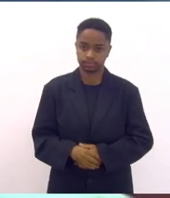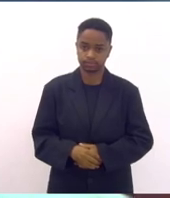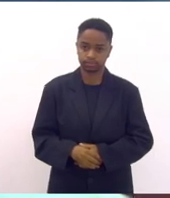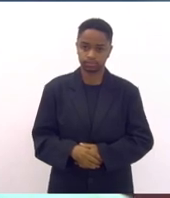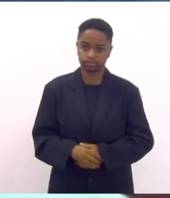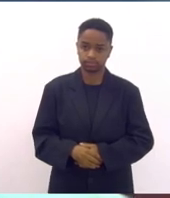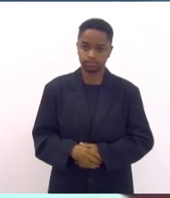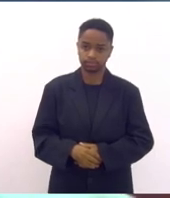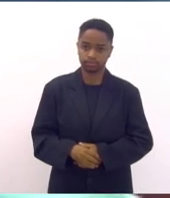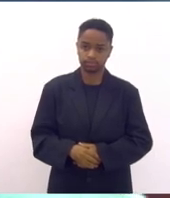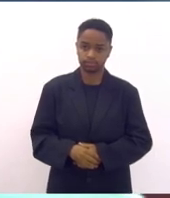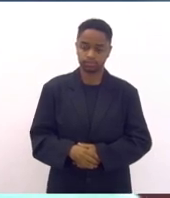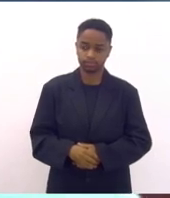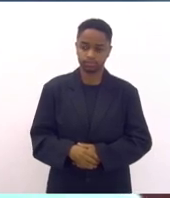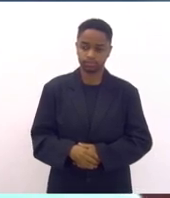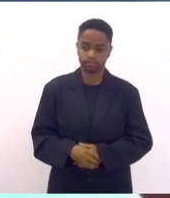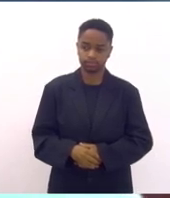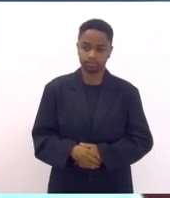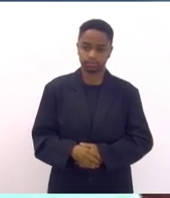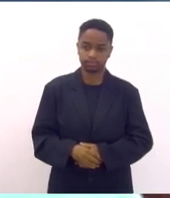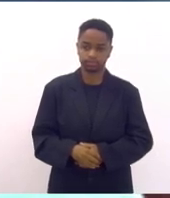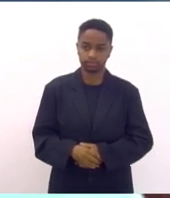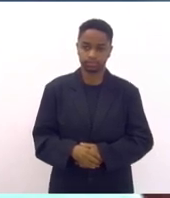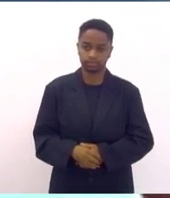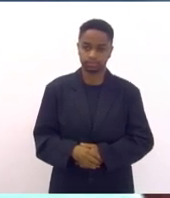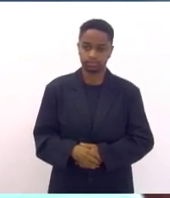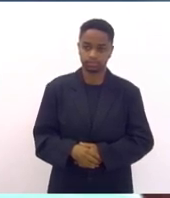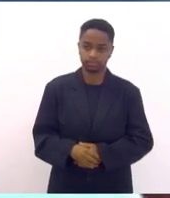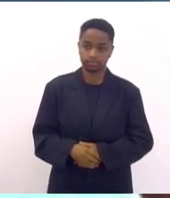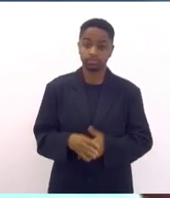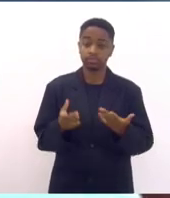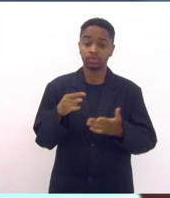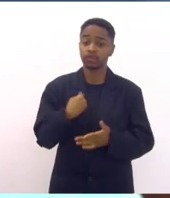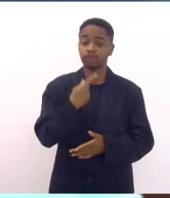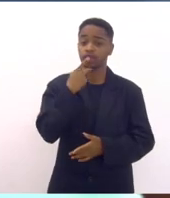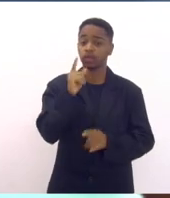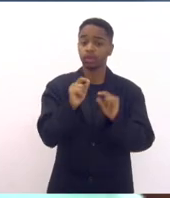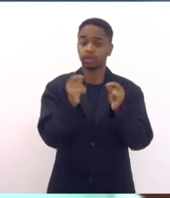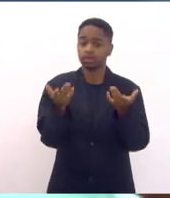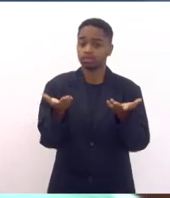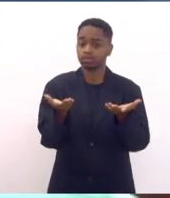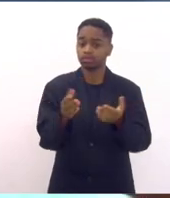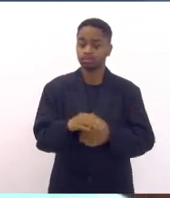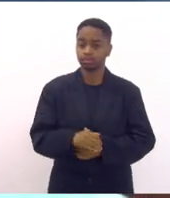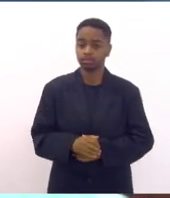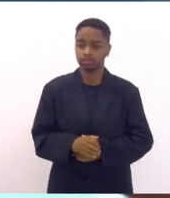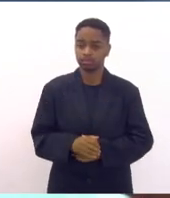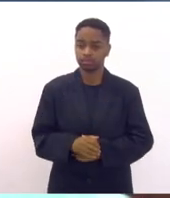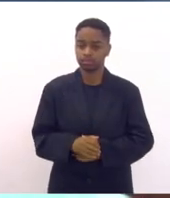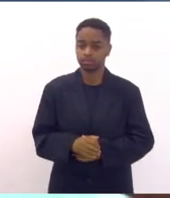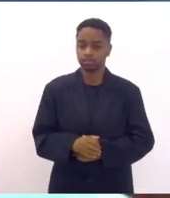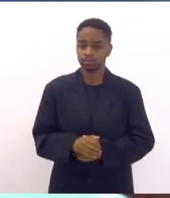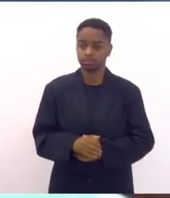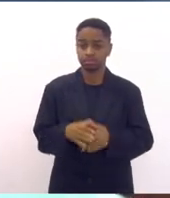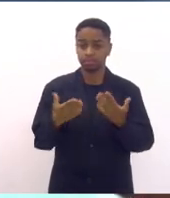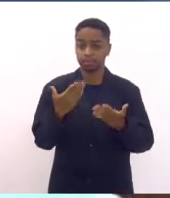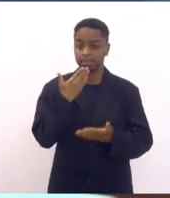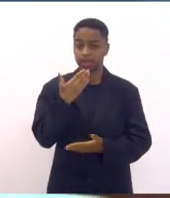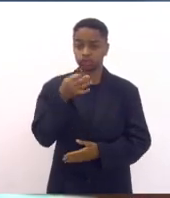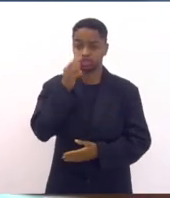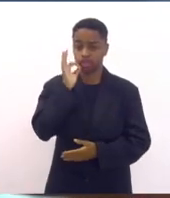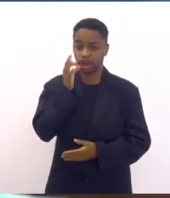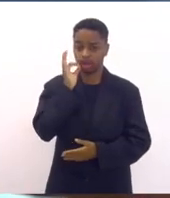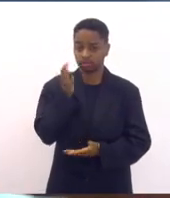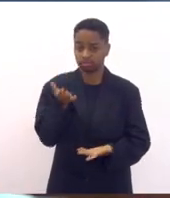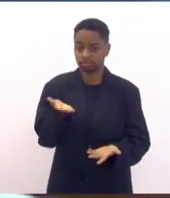desisto é aí a gente fala então o quê então a gente pede um chá ali para